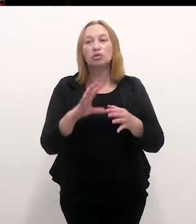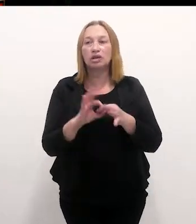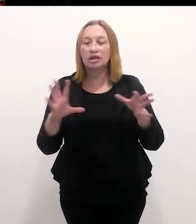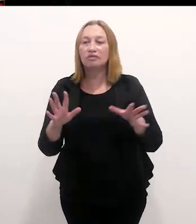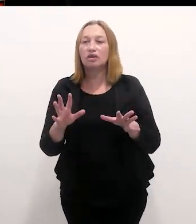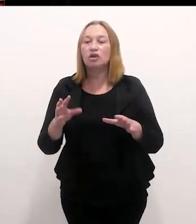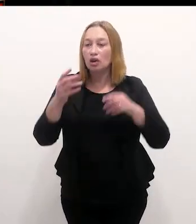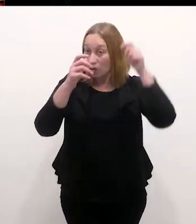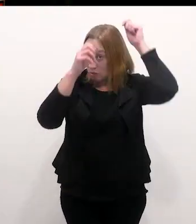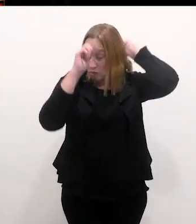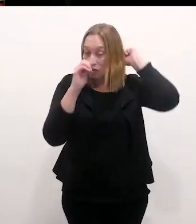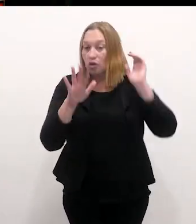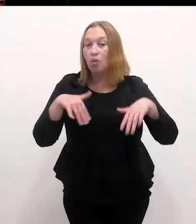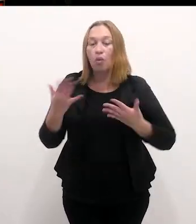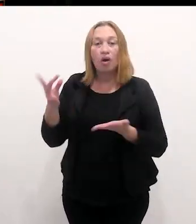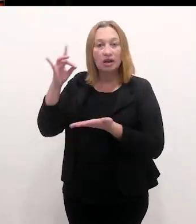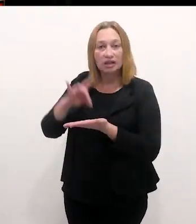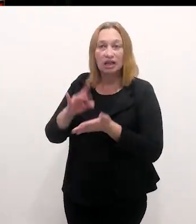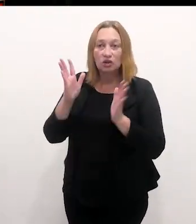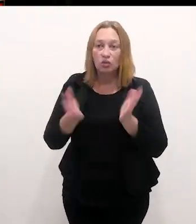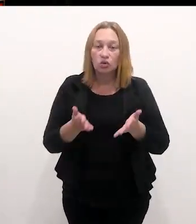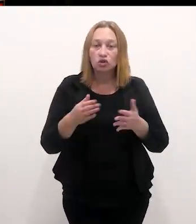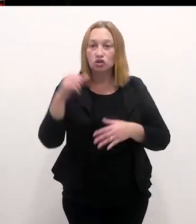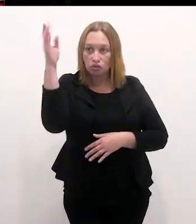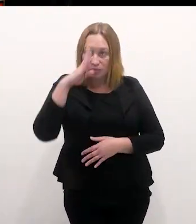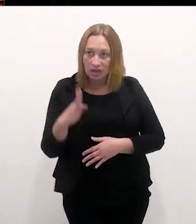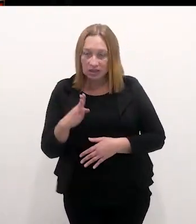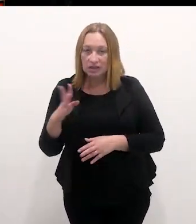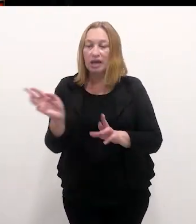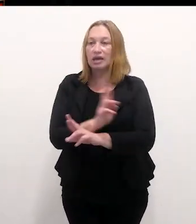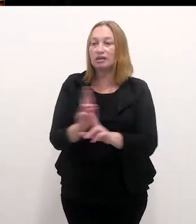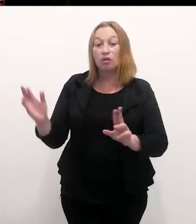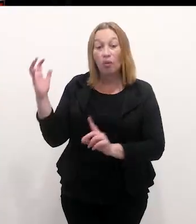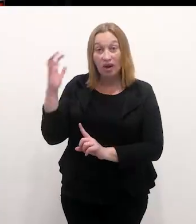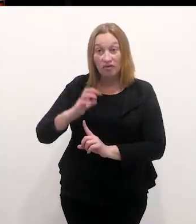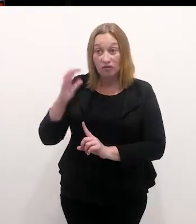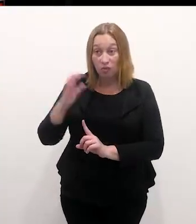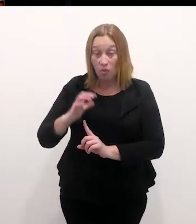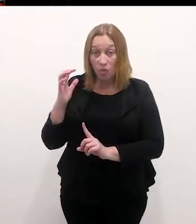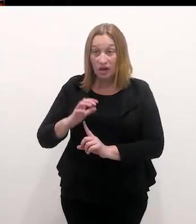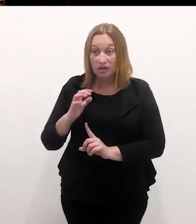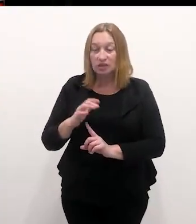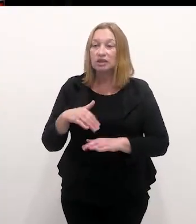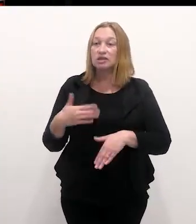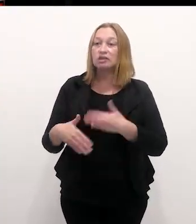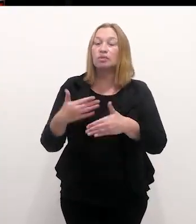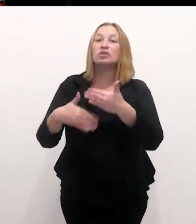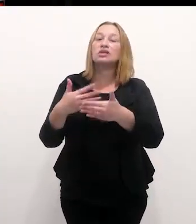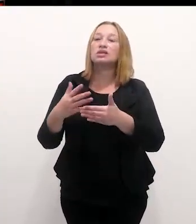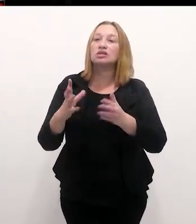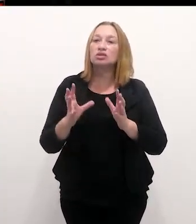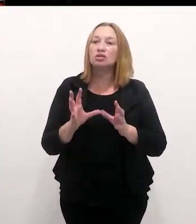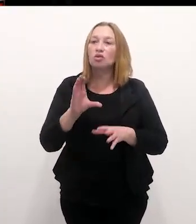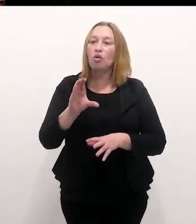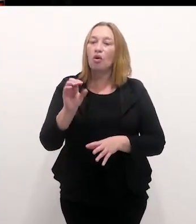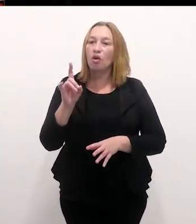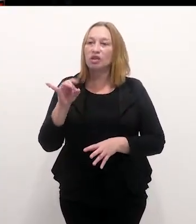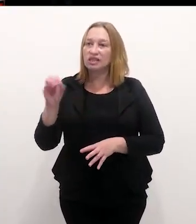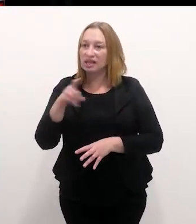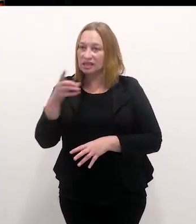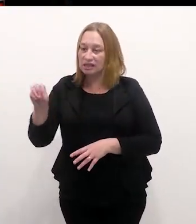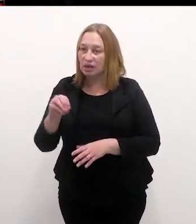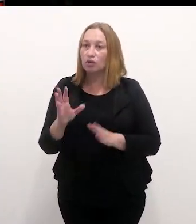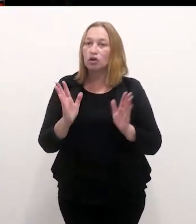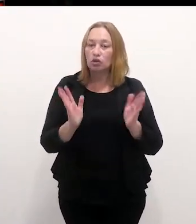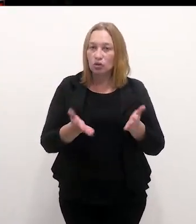autônomos e independentes. Cônsul, qual é a realidade hoje no Brasil em relação à influência desse processo de